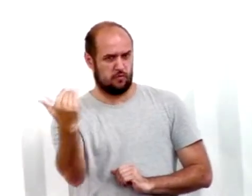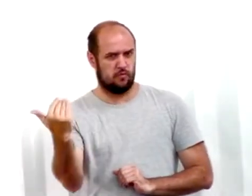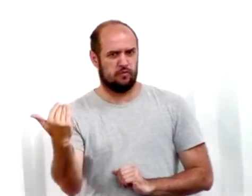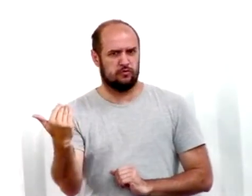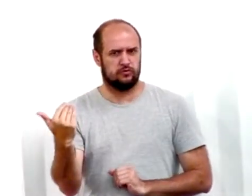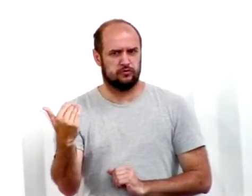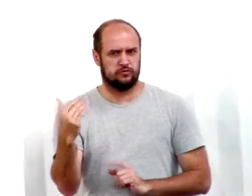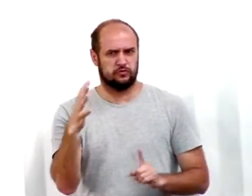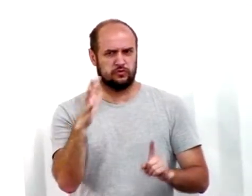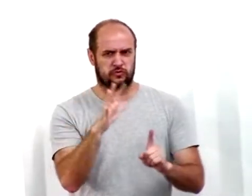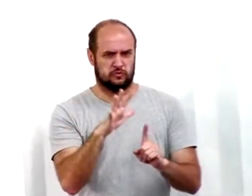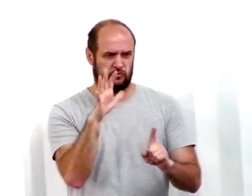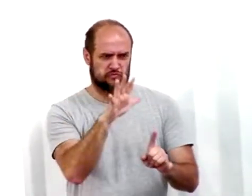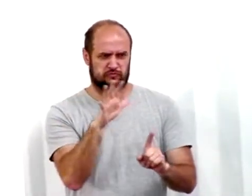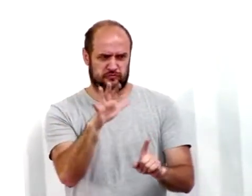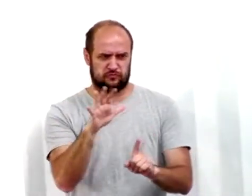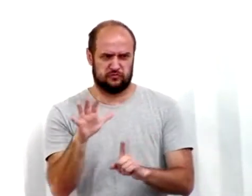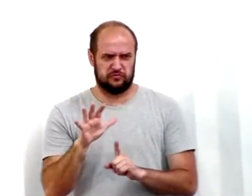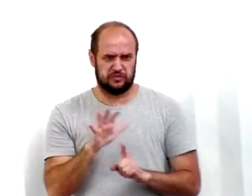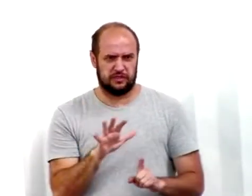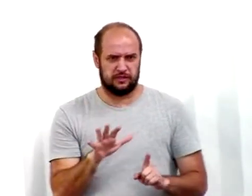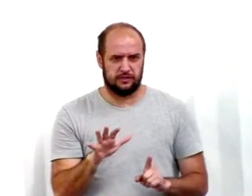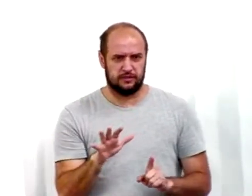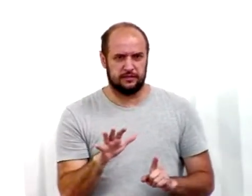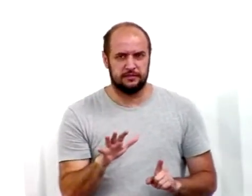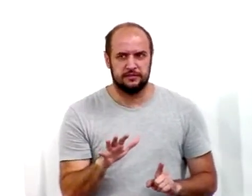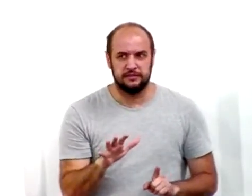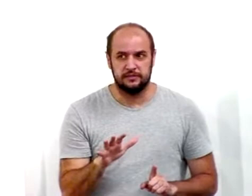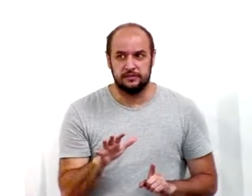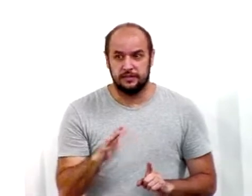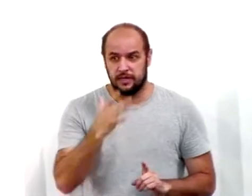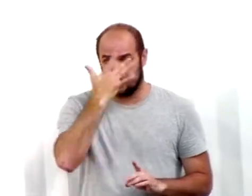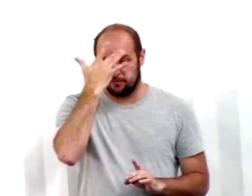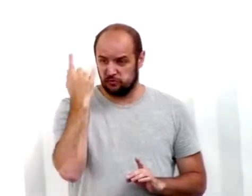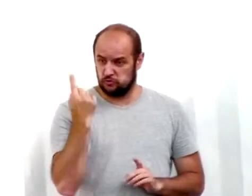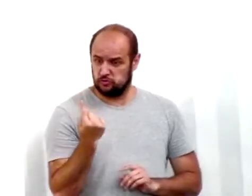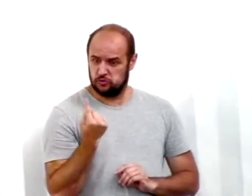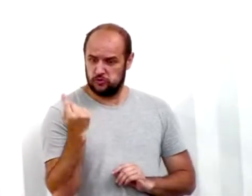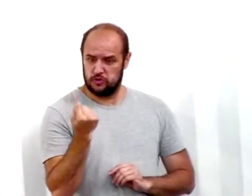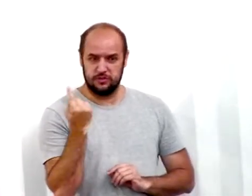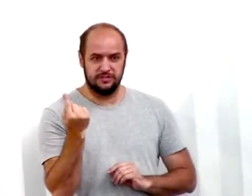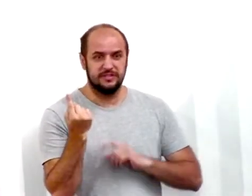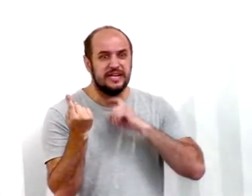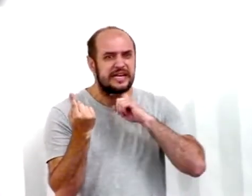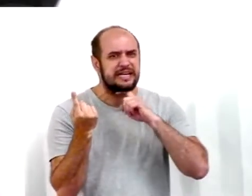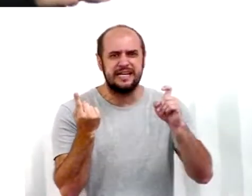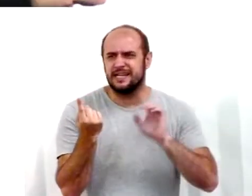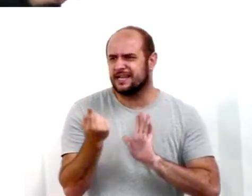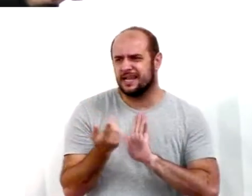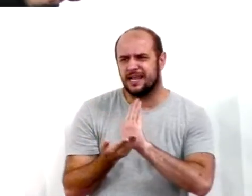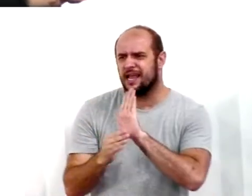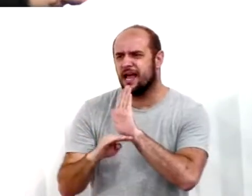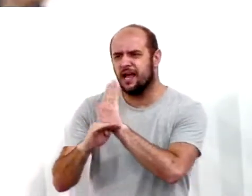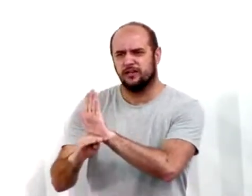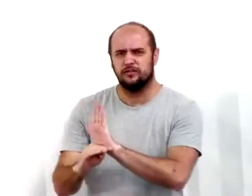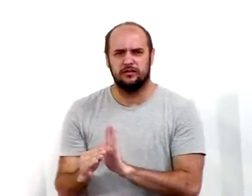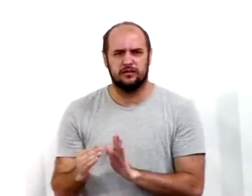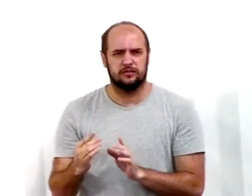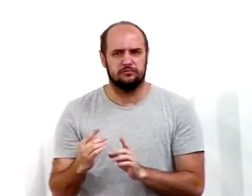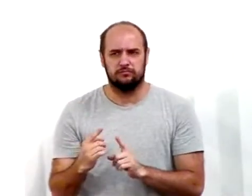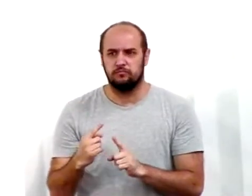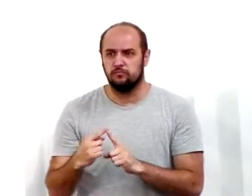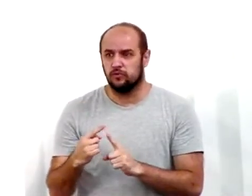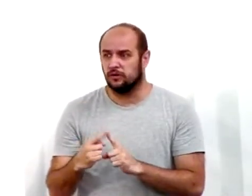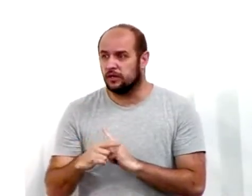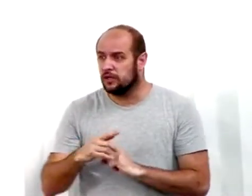não conseguiam chegar lá para confrontá-los ou ajudá-los em suas lutas pessoais, porque todos nós somos